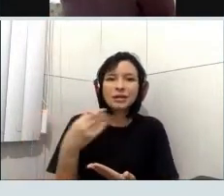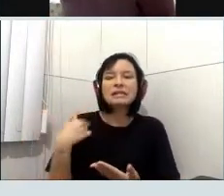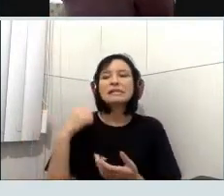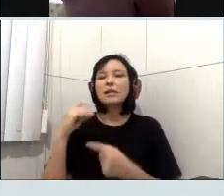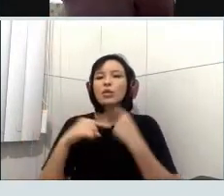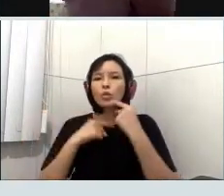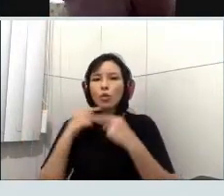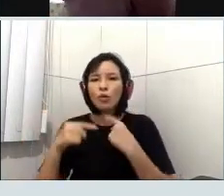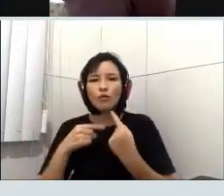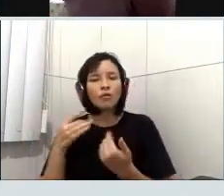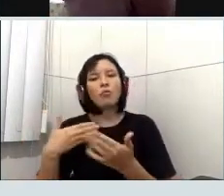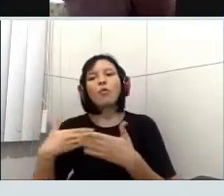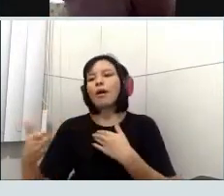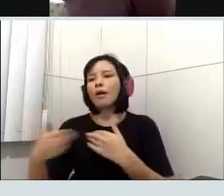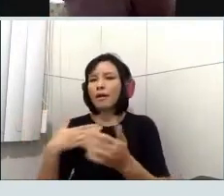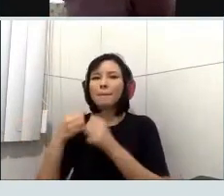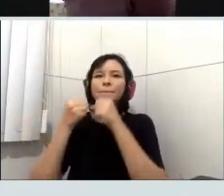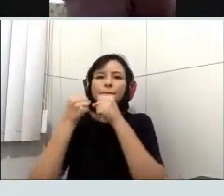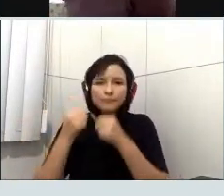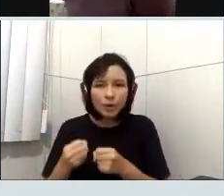sugestões, qualquer coisa. Podem falar.